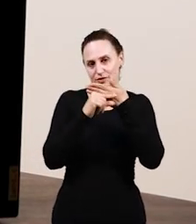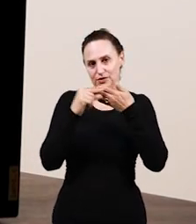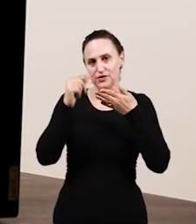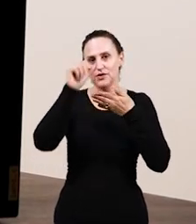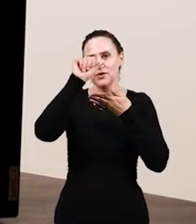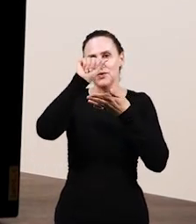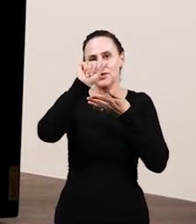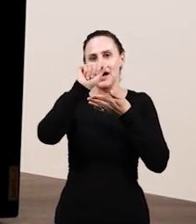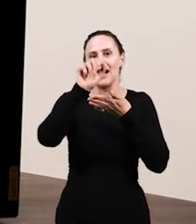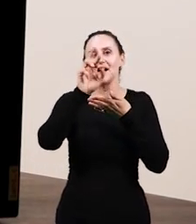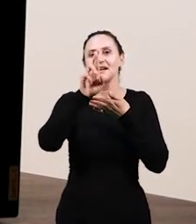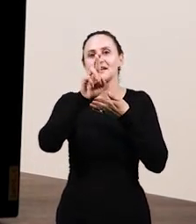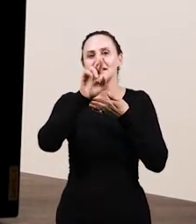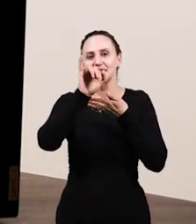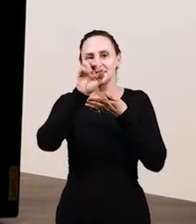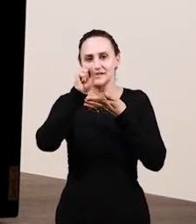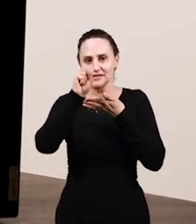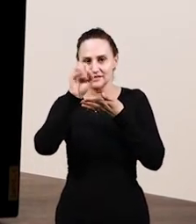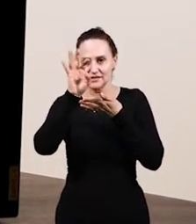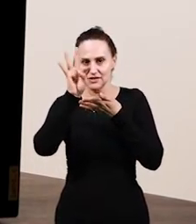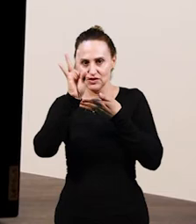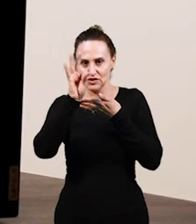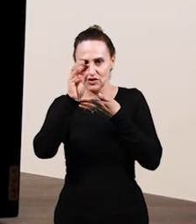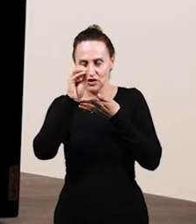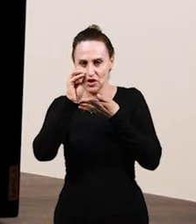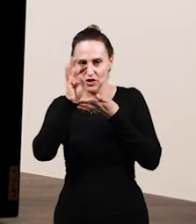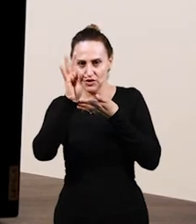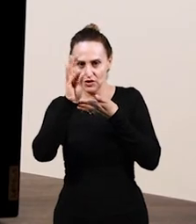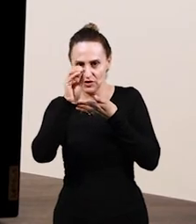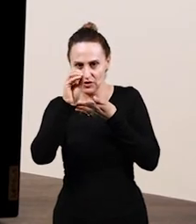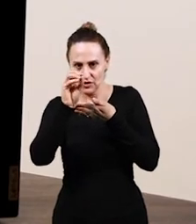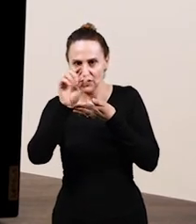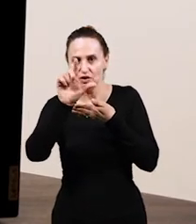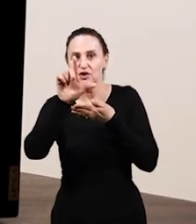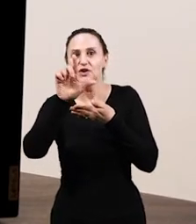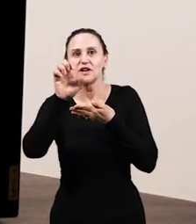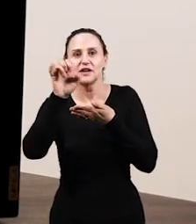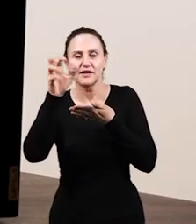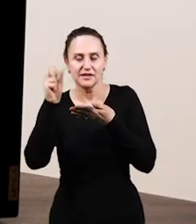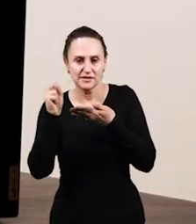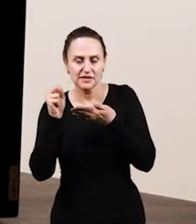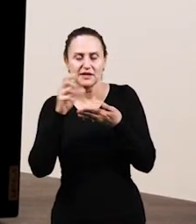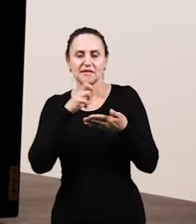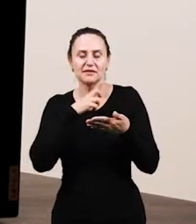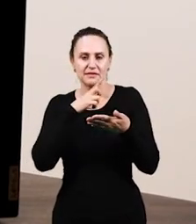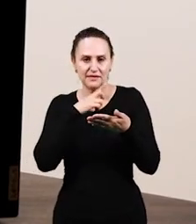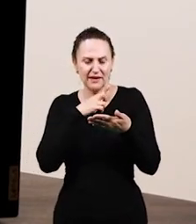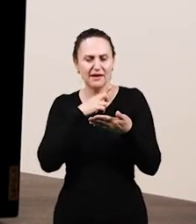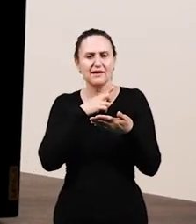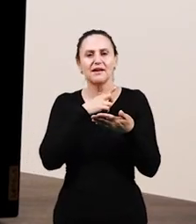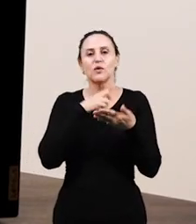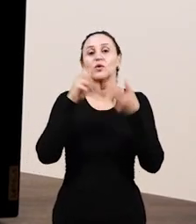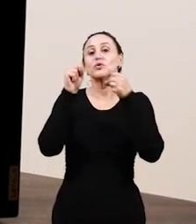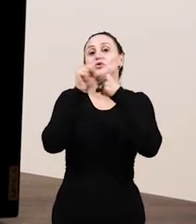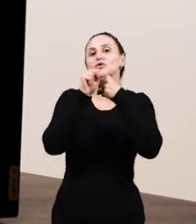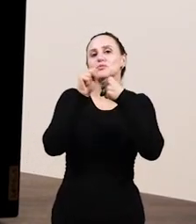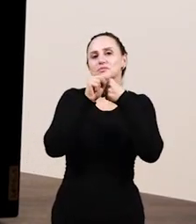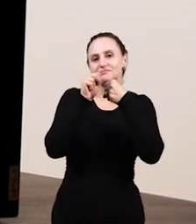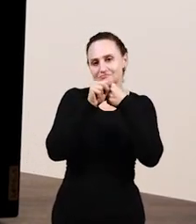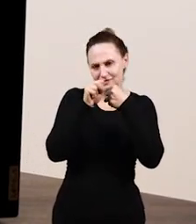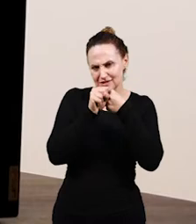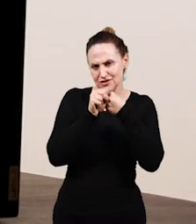primeiro a categorizar a linguagem então por exemplo a categoria de substantivo é da época